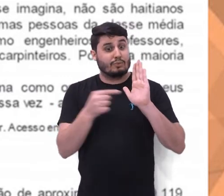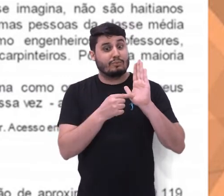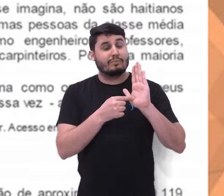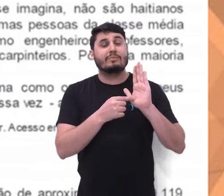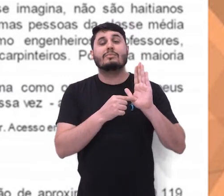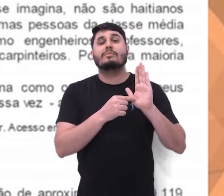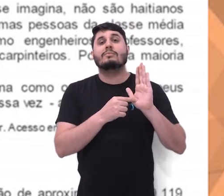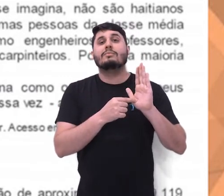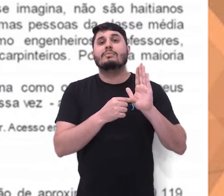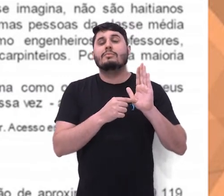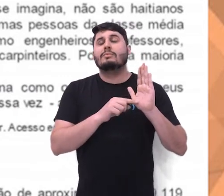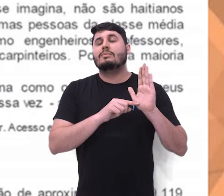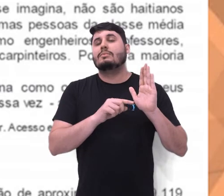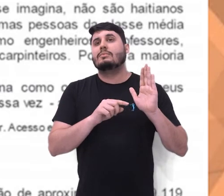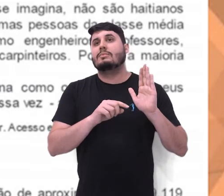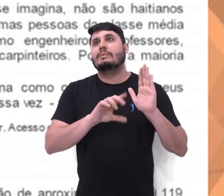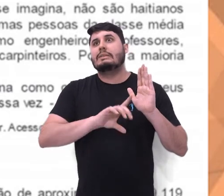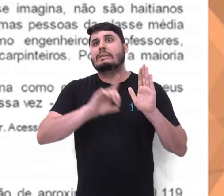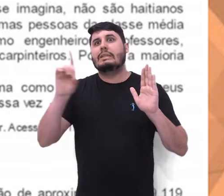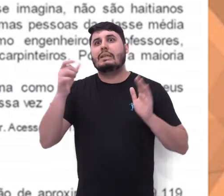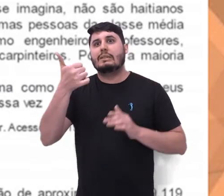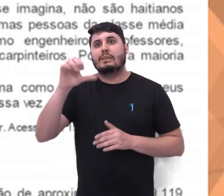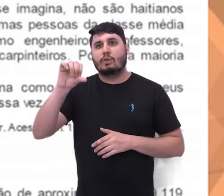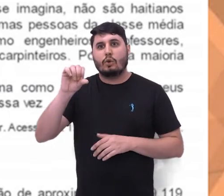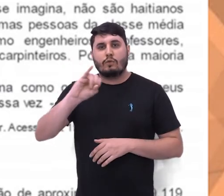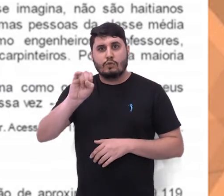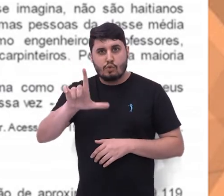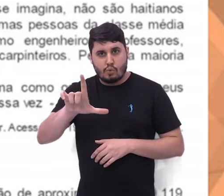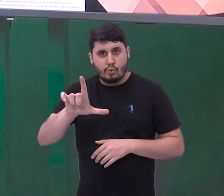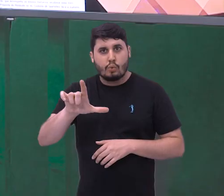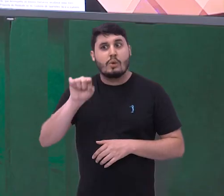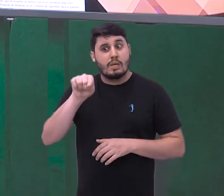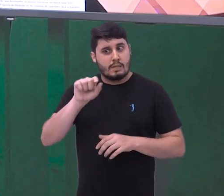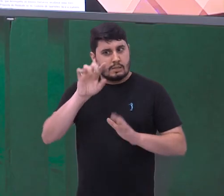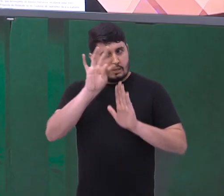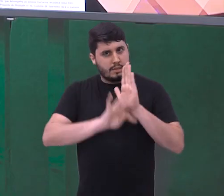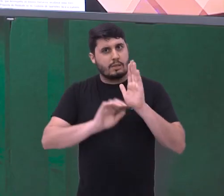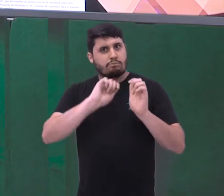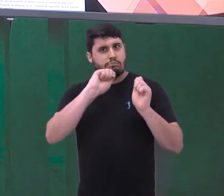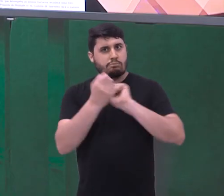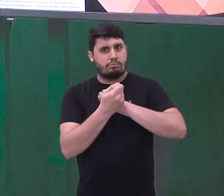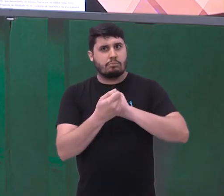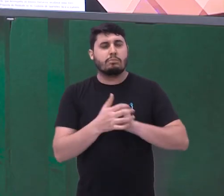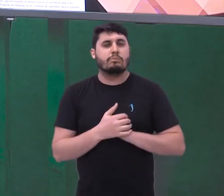do dia 19 de julho e é um texto também adaptado, está aqui